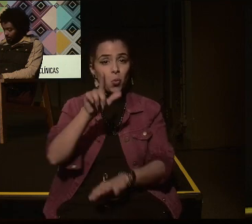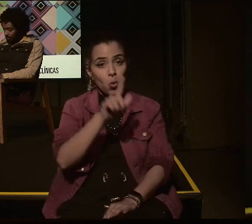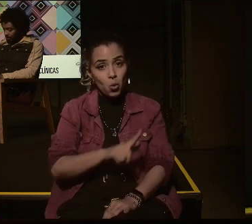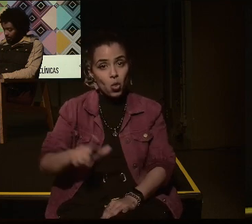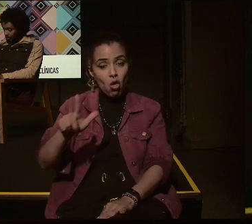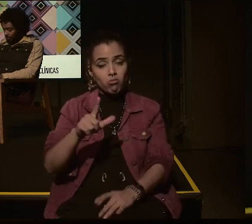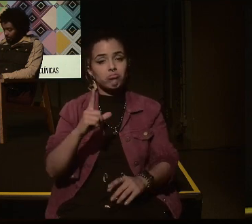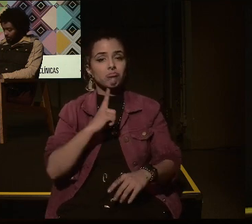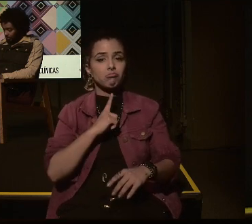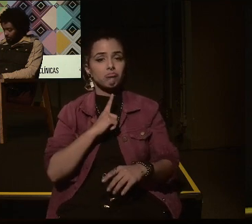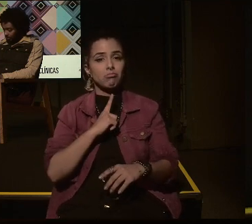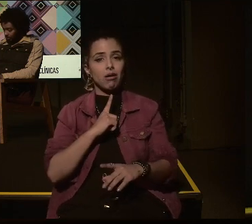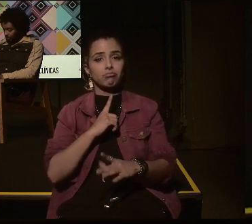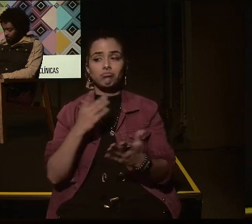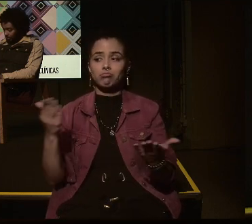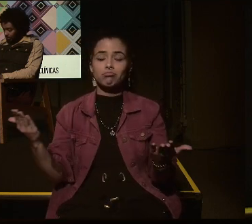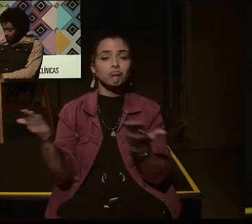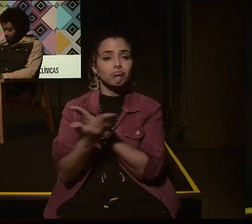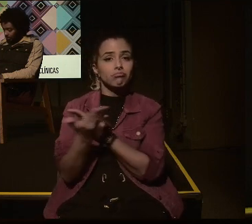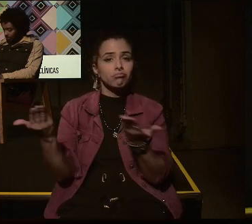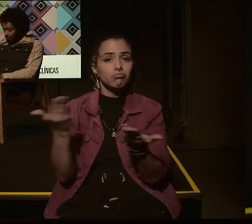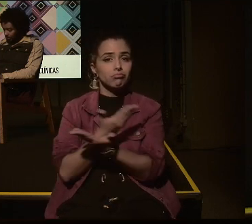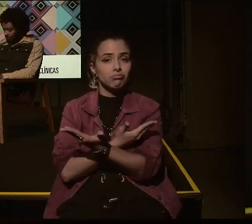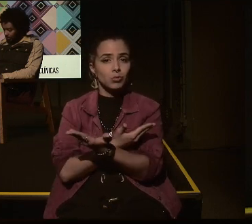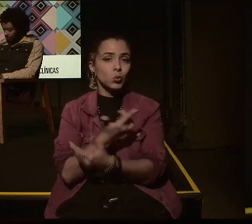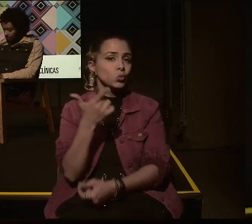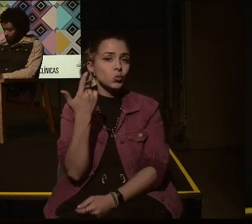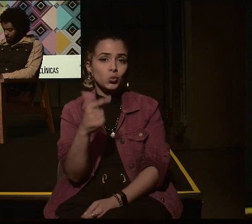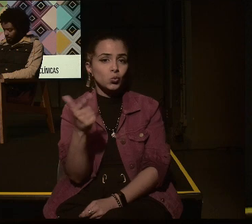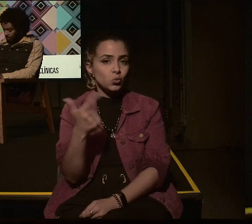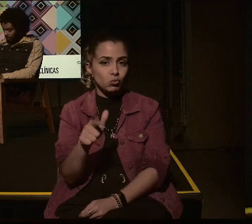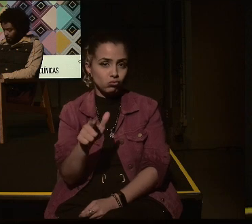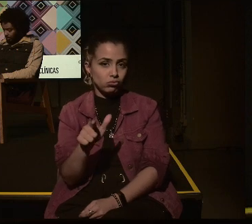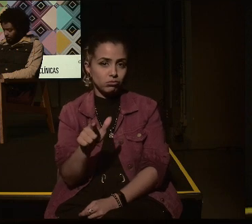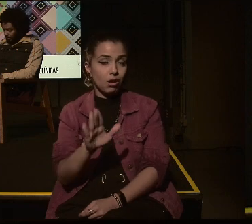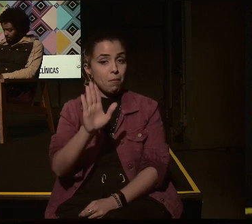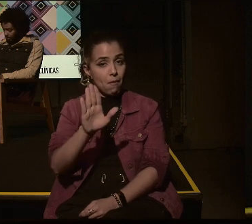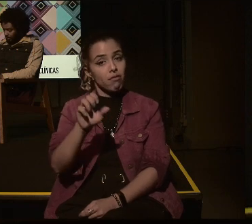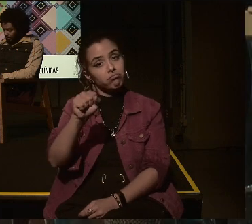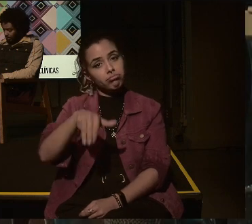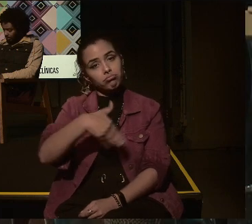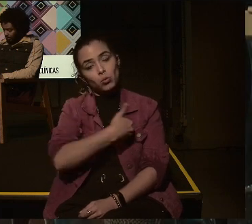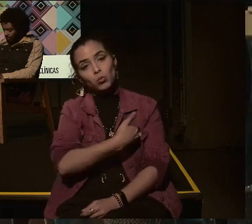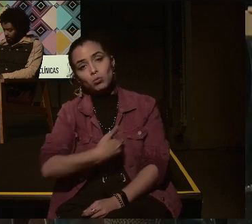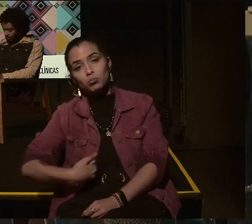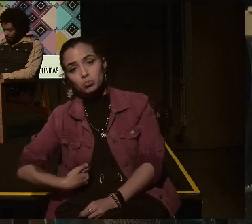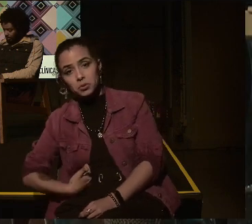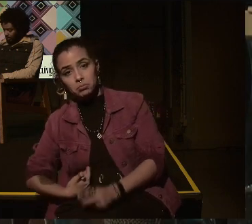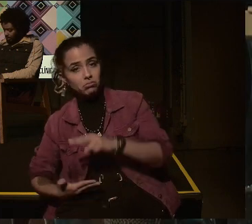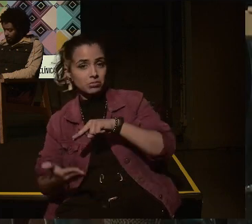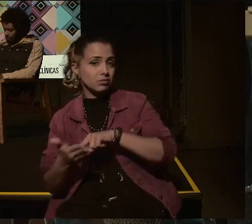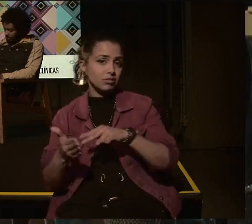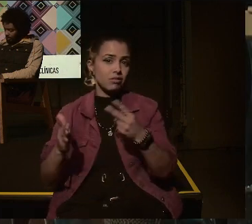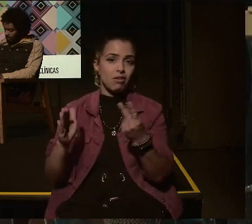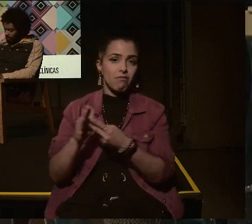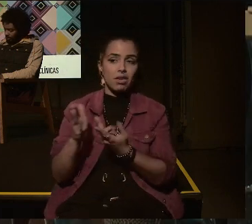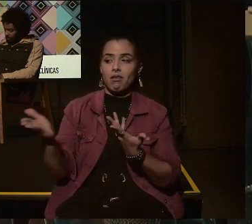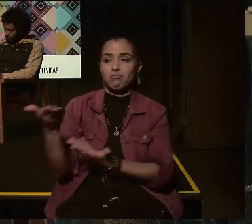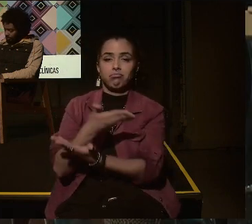públicos. Eram públicos, mas não estavam coletivizados. Então, não é porque é público que é coletivo.